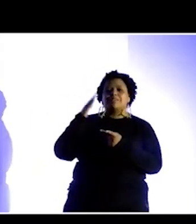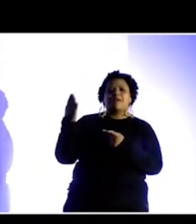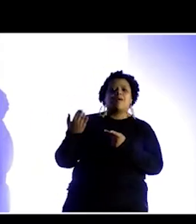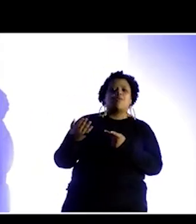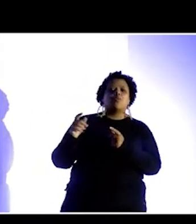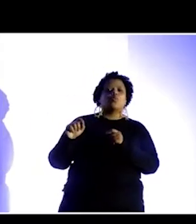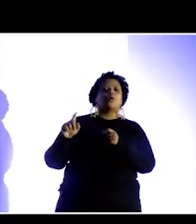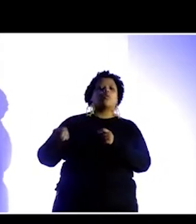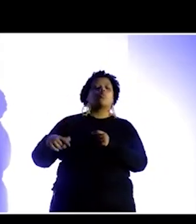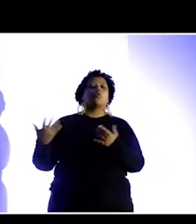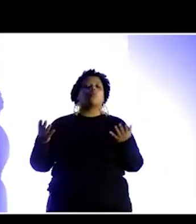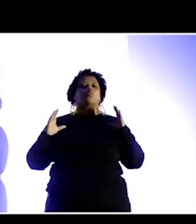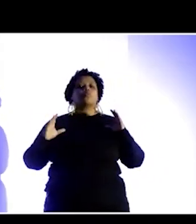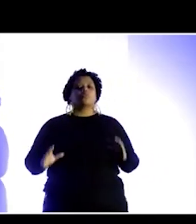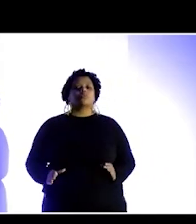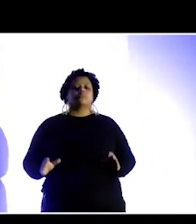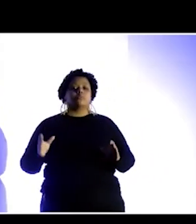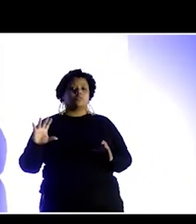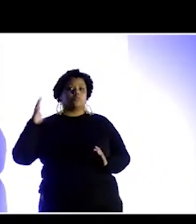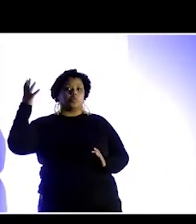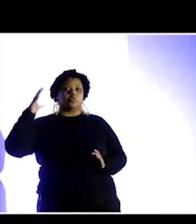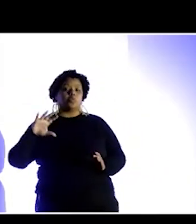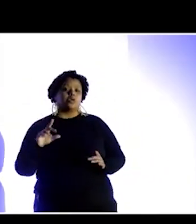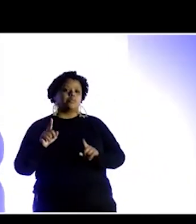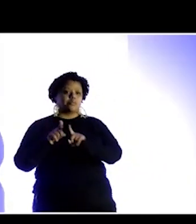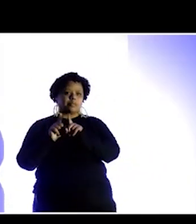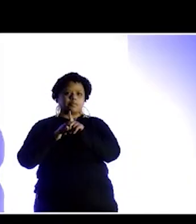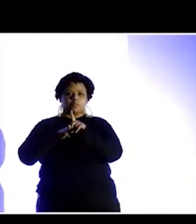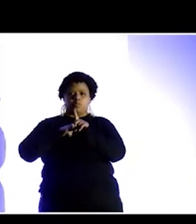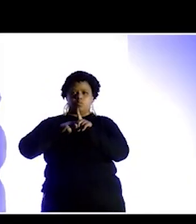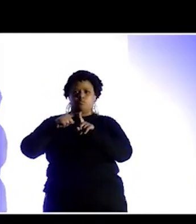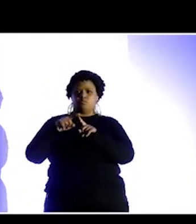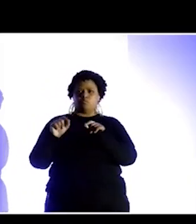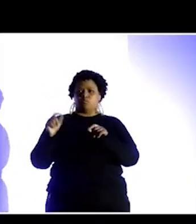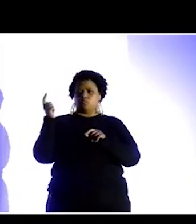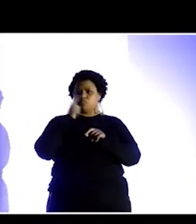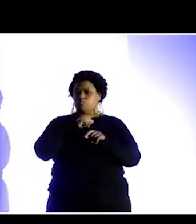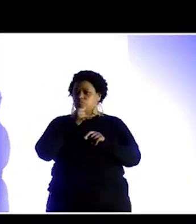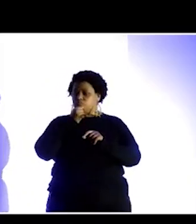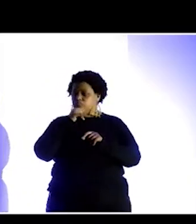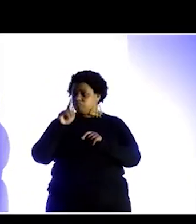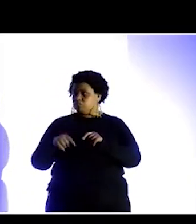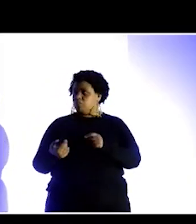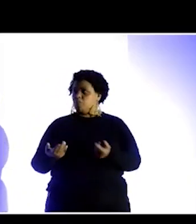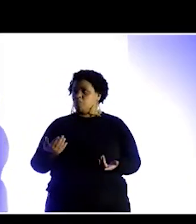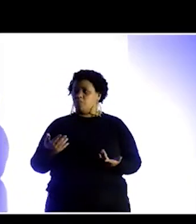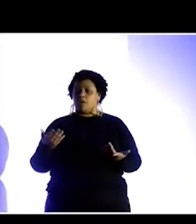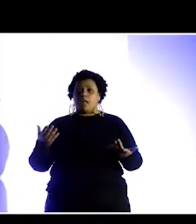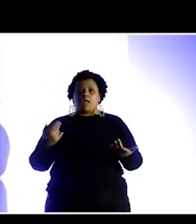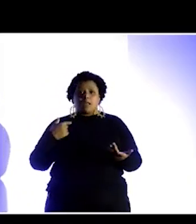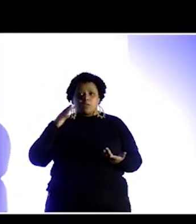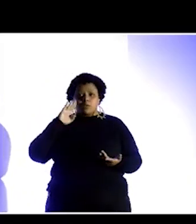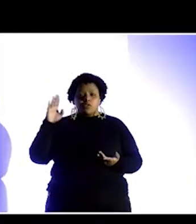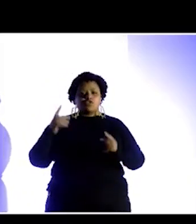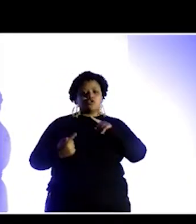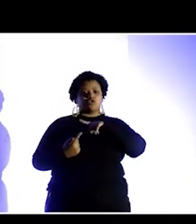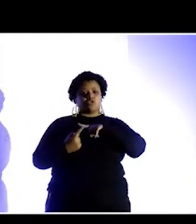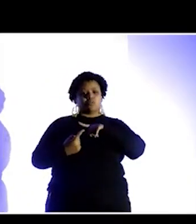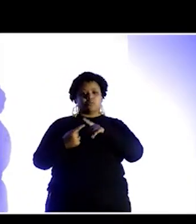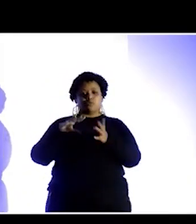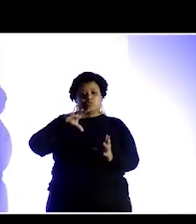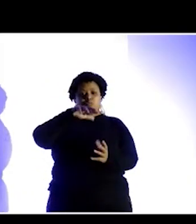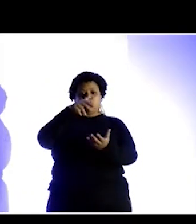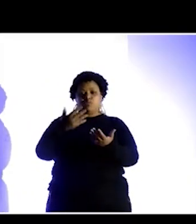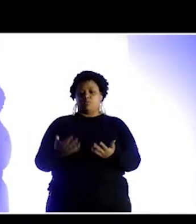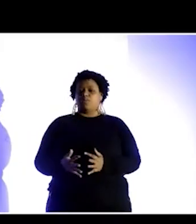qual o comportamento climático, principalmente em termos de temperatura, na medida que a gente caminhar para um determinado tipo de mundo.